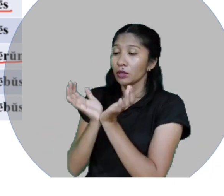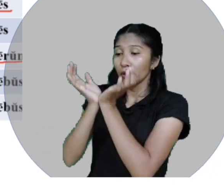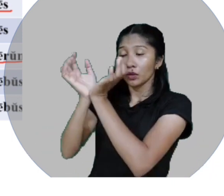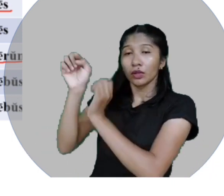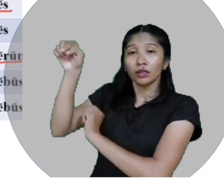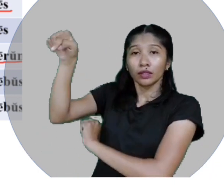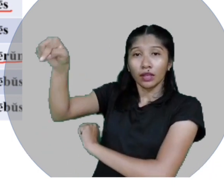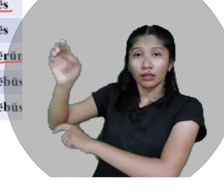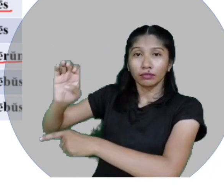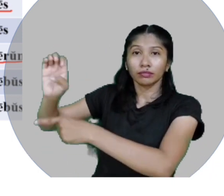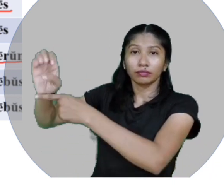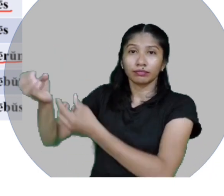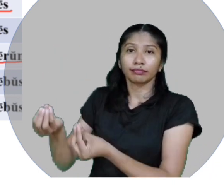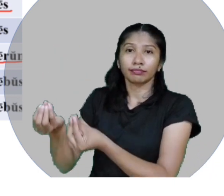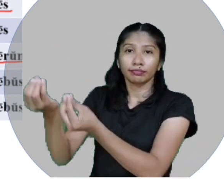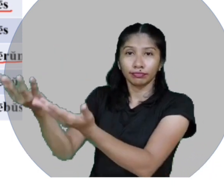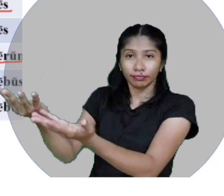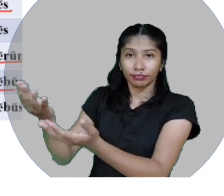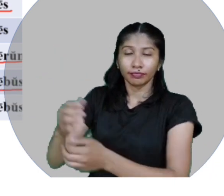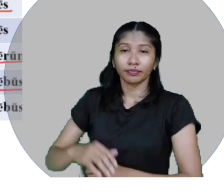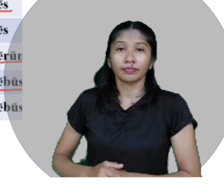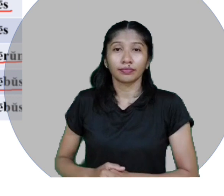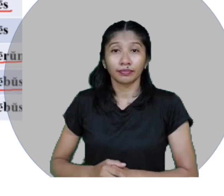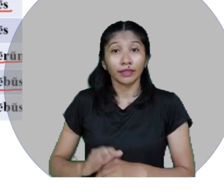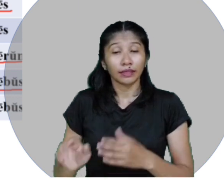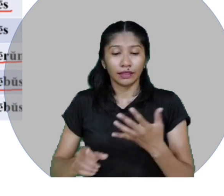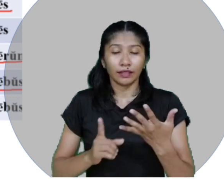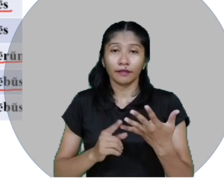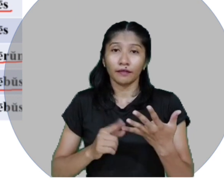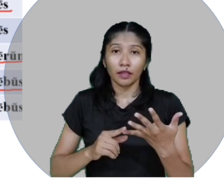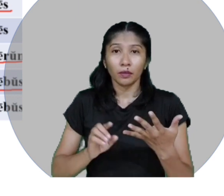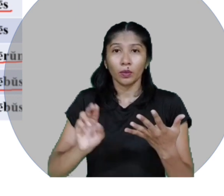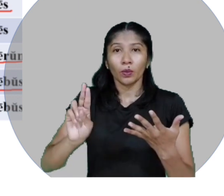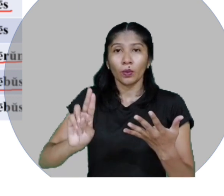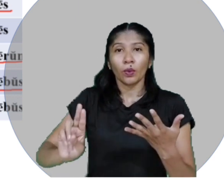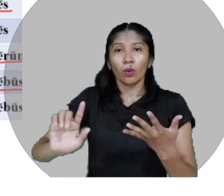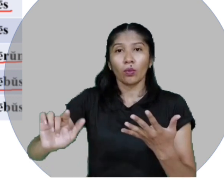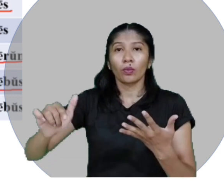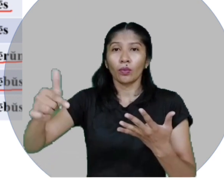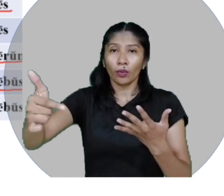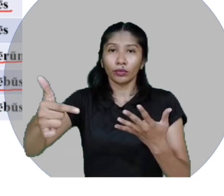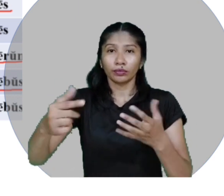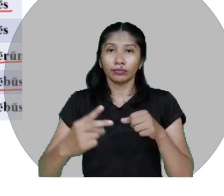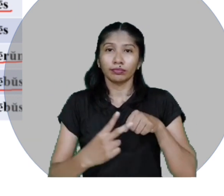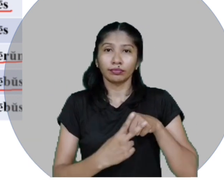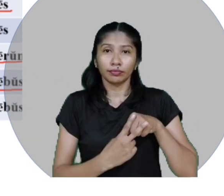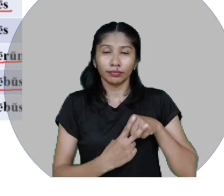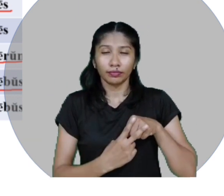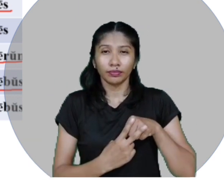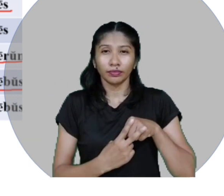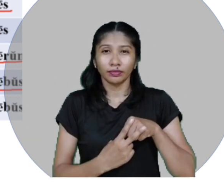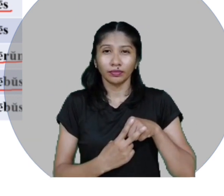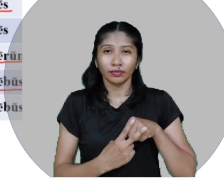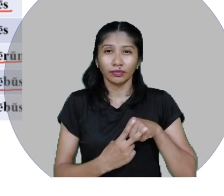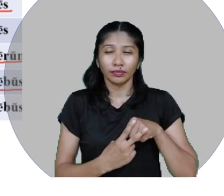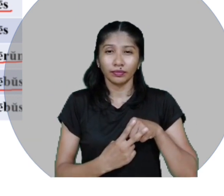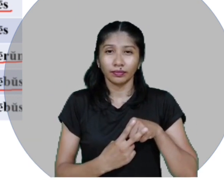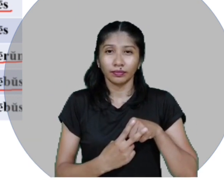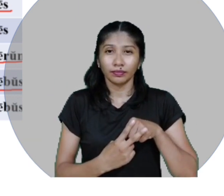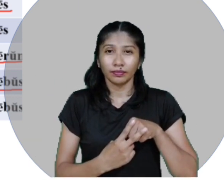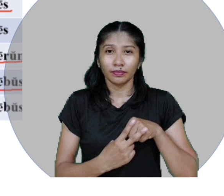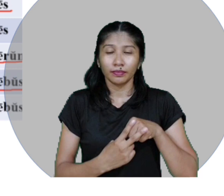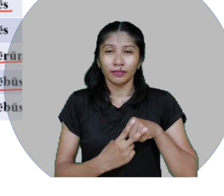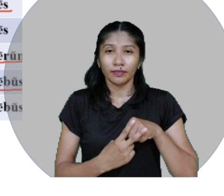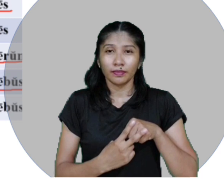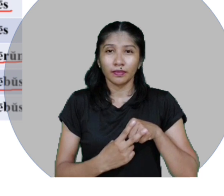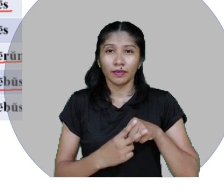No dativo plural, utilizaremos rebus. Poeta rosa rebus dat. O